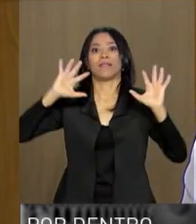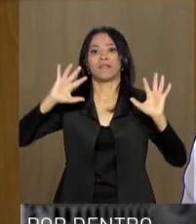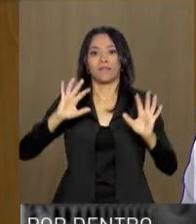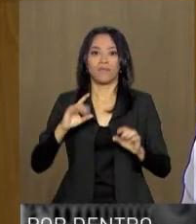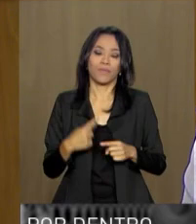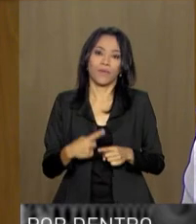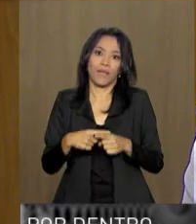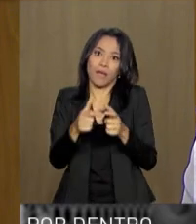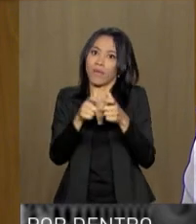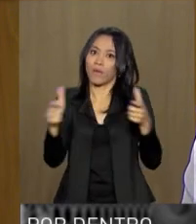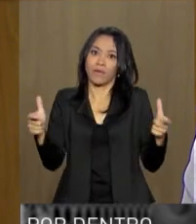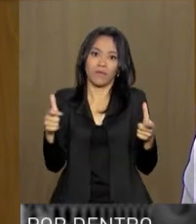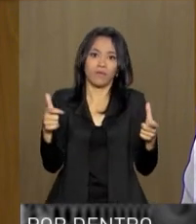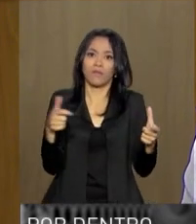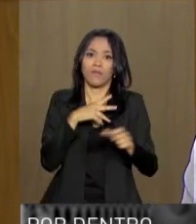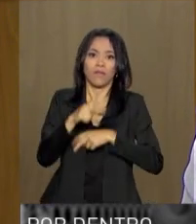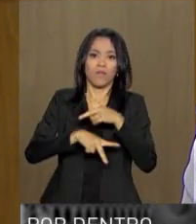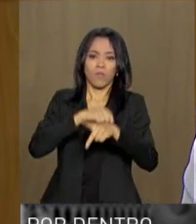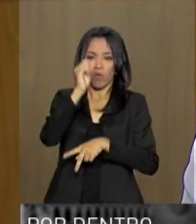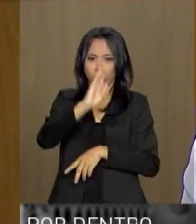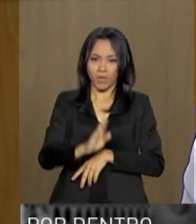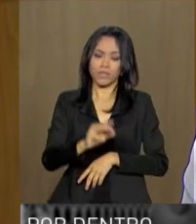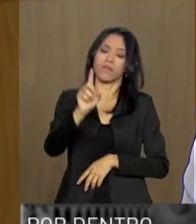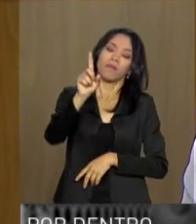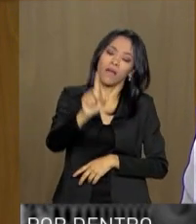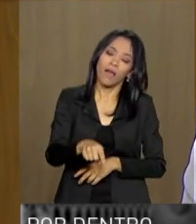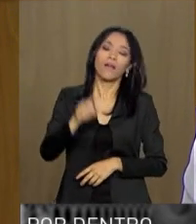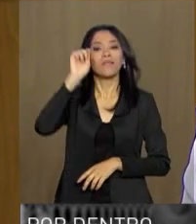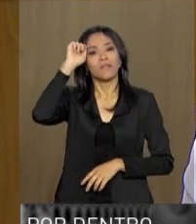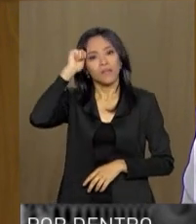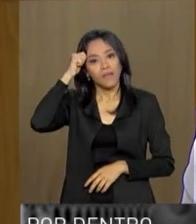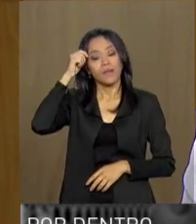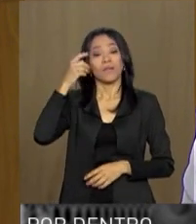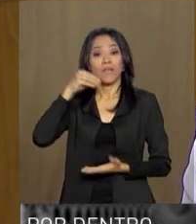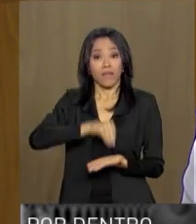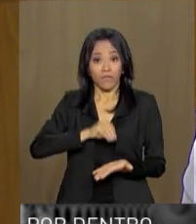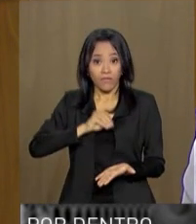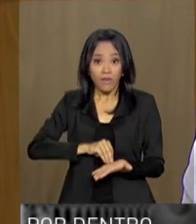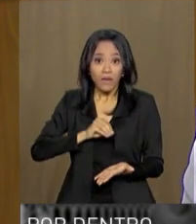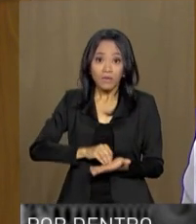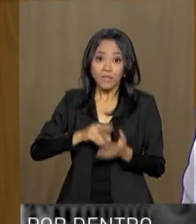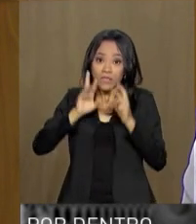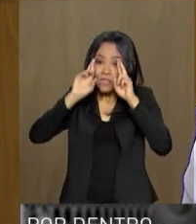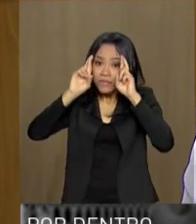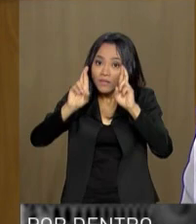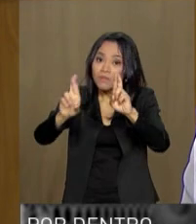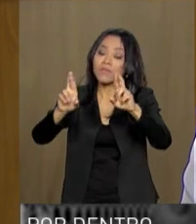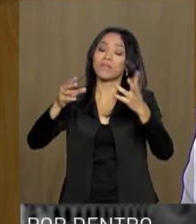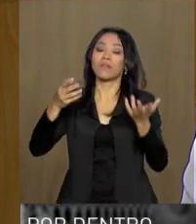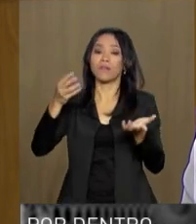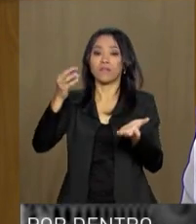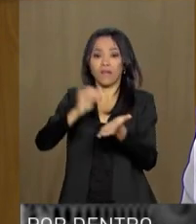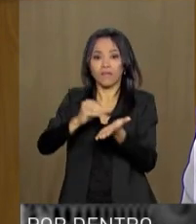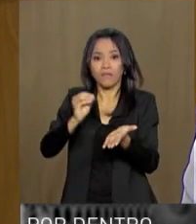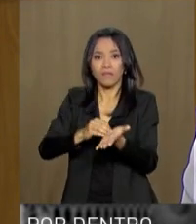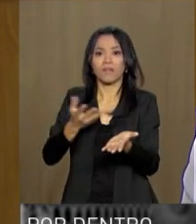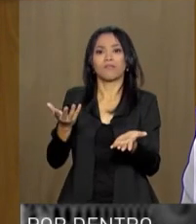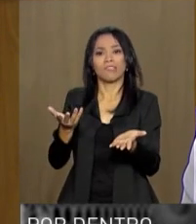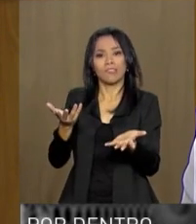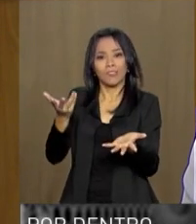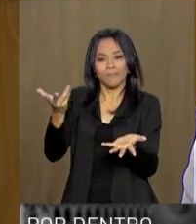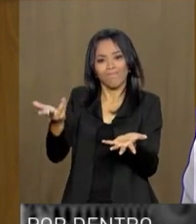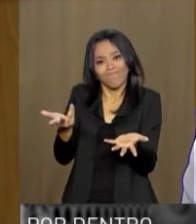da população brasileira e à invisibilidade é relativa negro ainda é grande principalmente nas